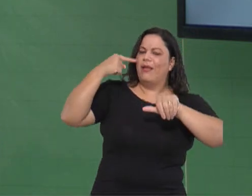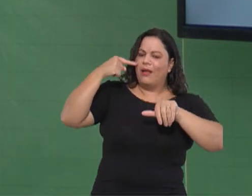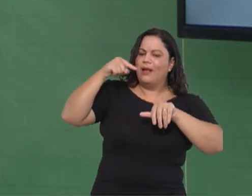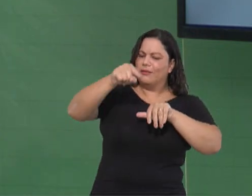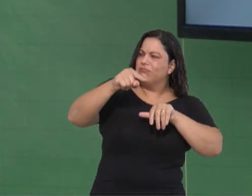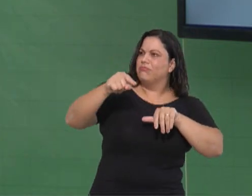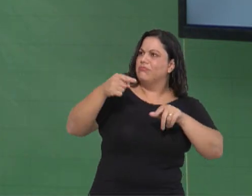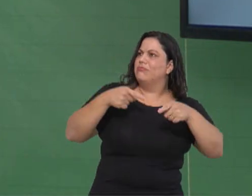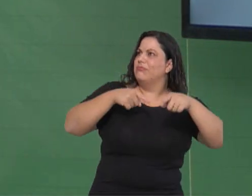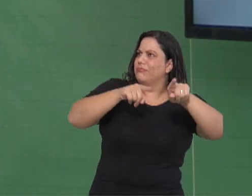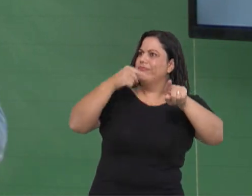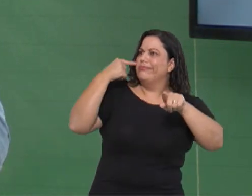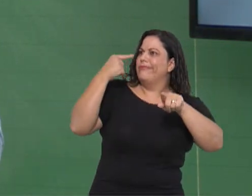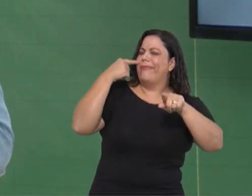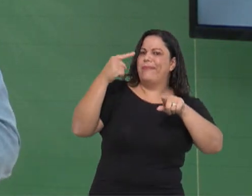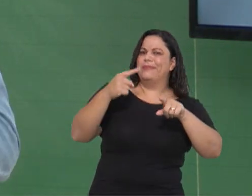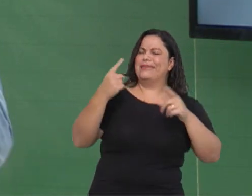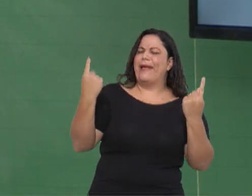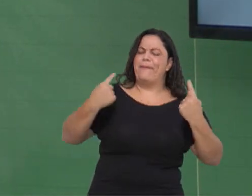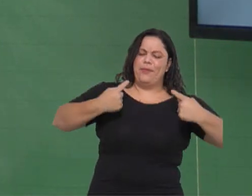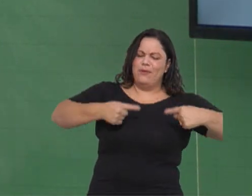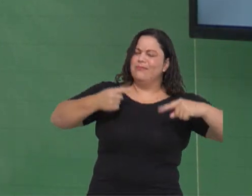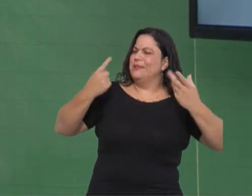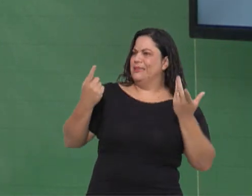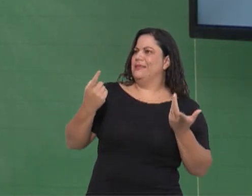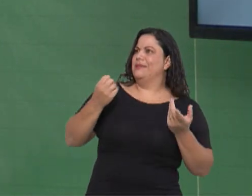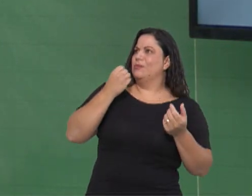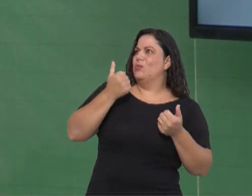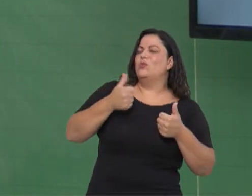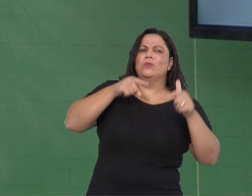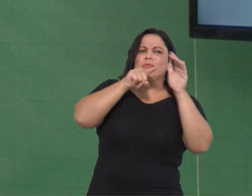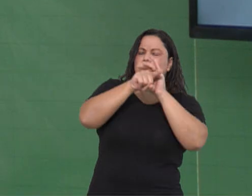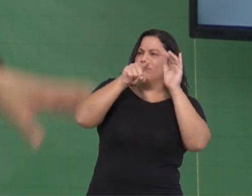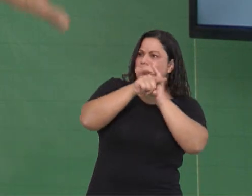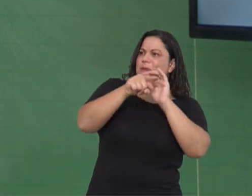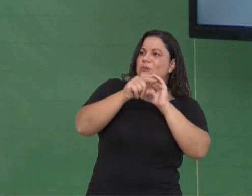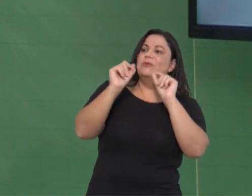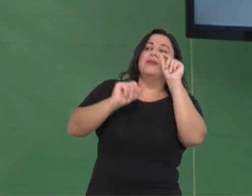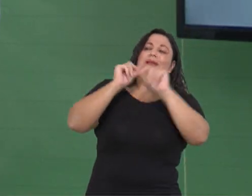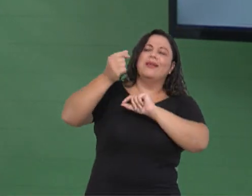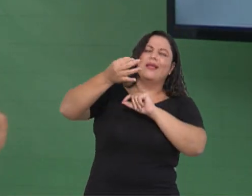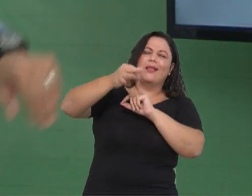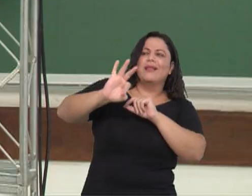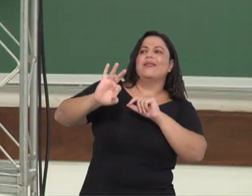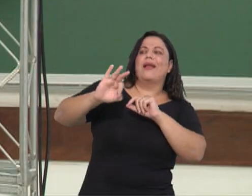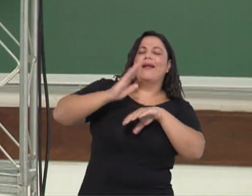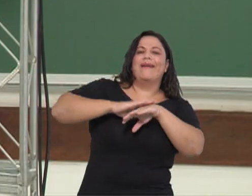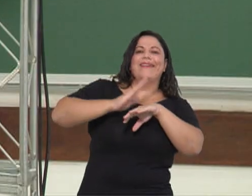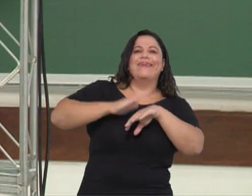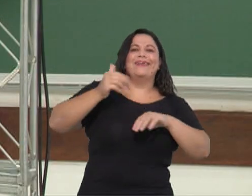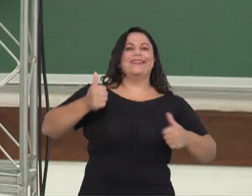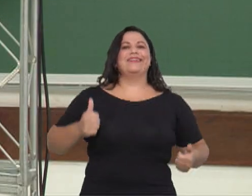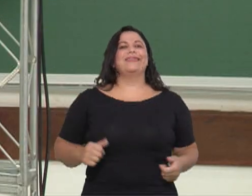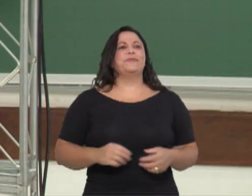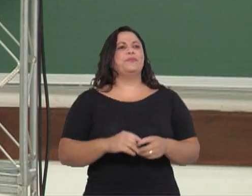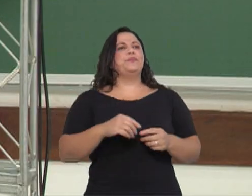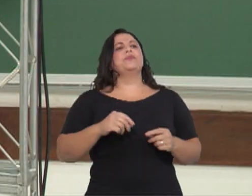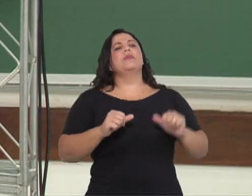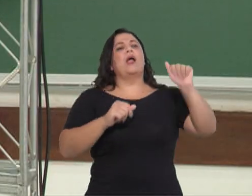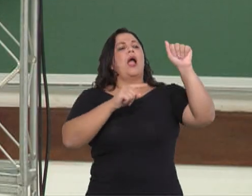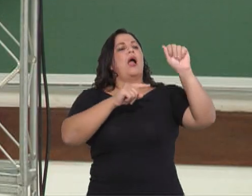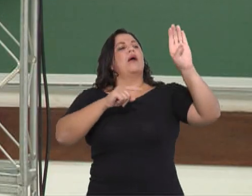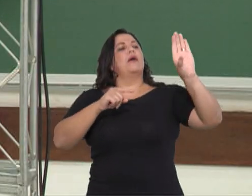do quiz como se fosse uma competição saudável para ver quem acerta mais questões. Vamos lá. O que vocês marcaram? A, B ou